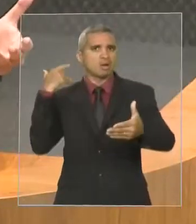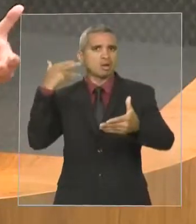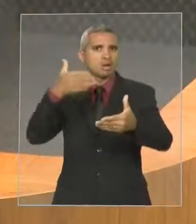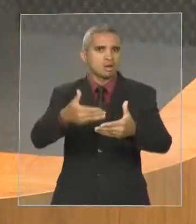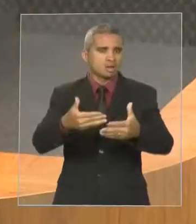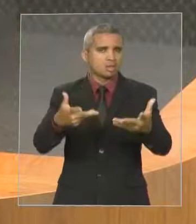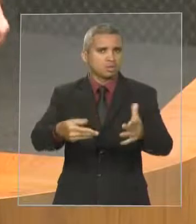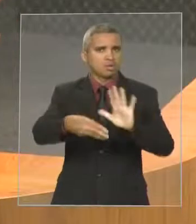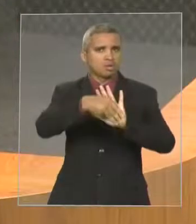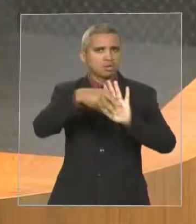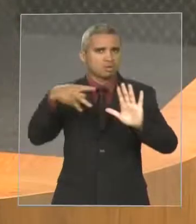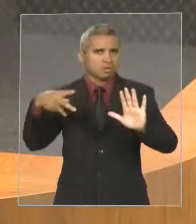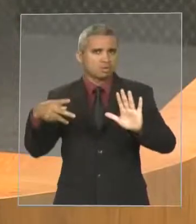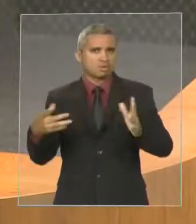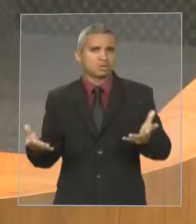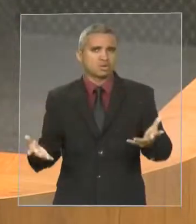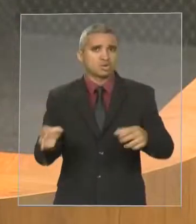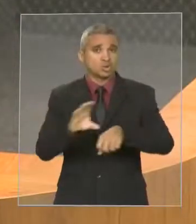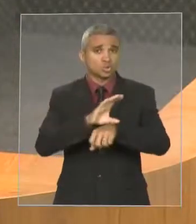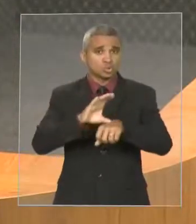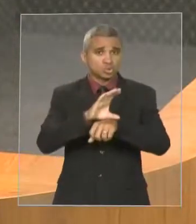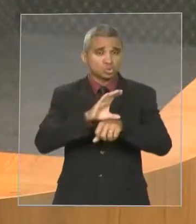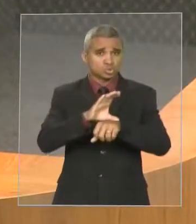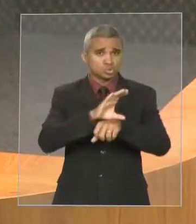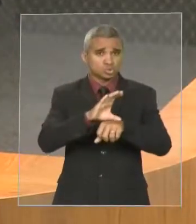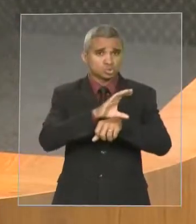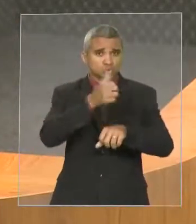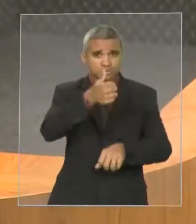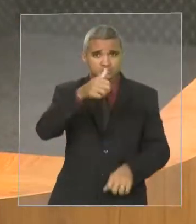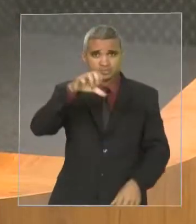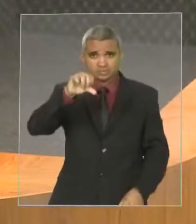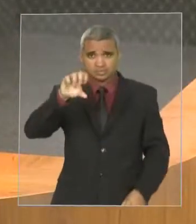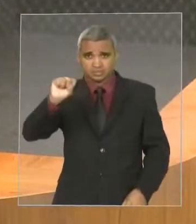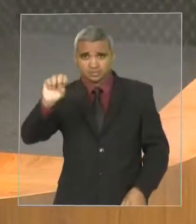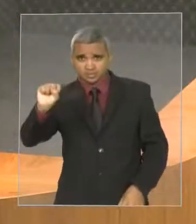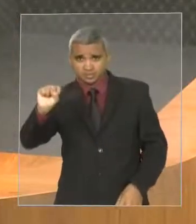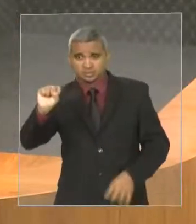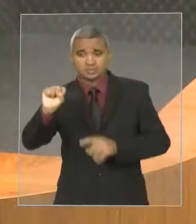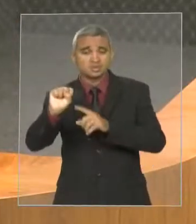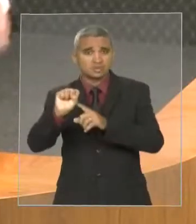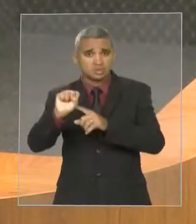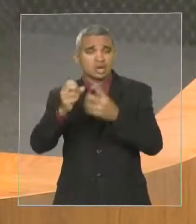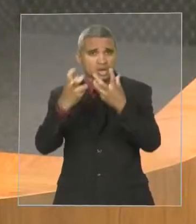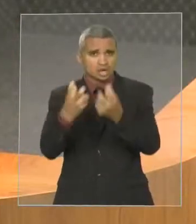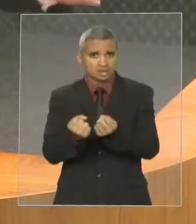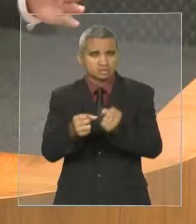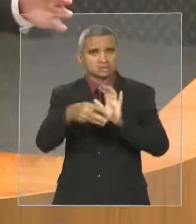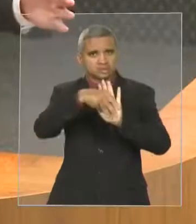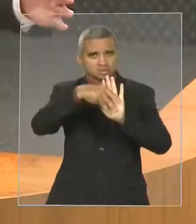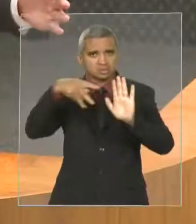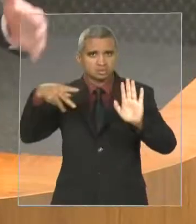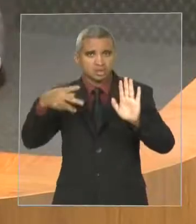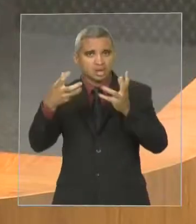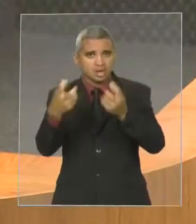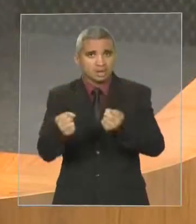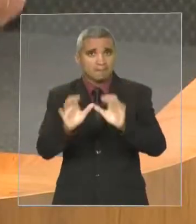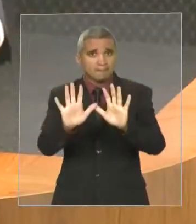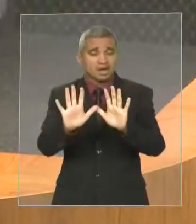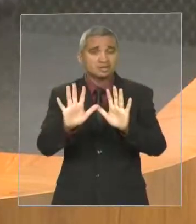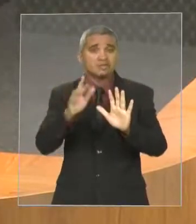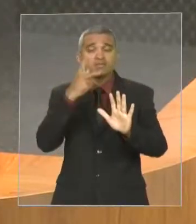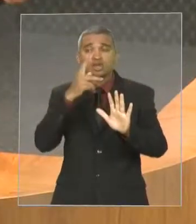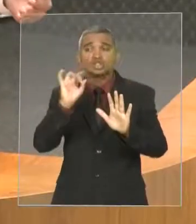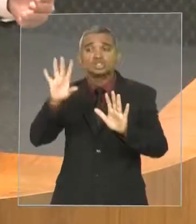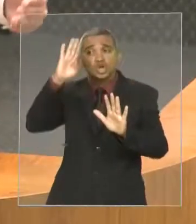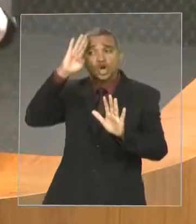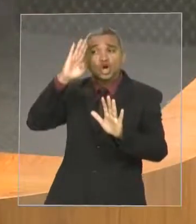infelizmente, adotou essa medida provisória, que seria adotada em caráter excepcionalíssimo, para, numa emergência, o Executivo